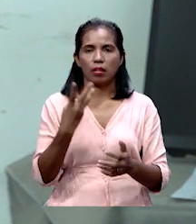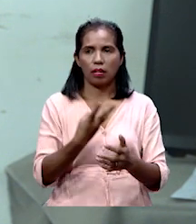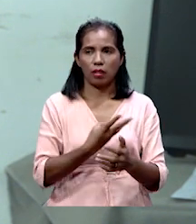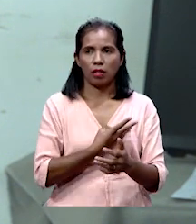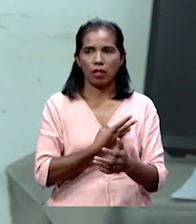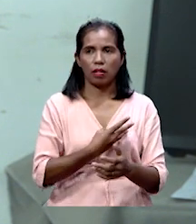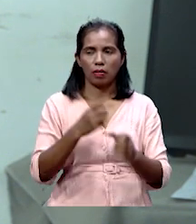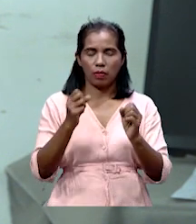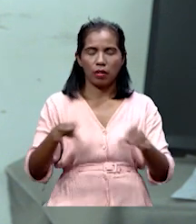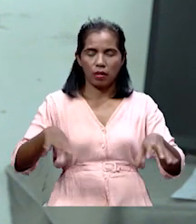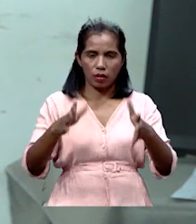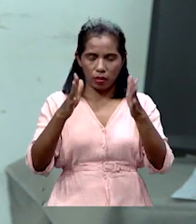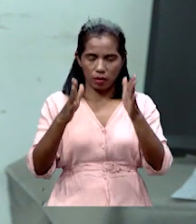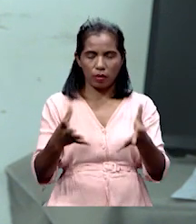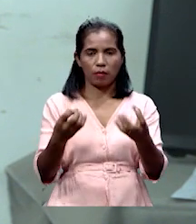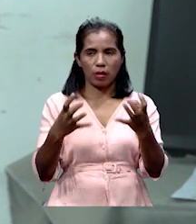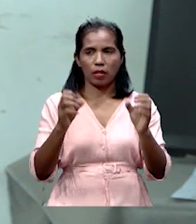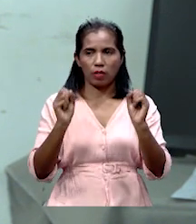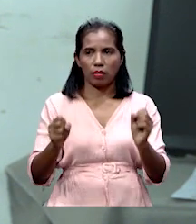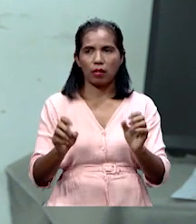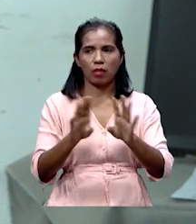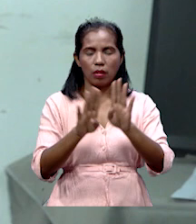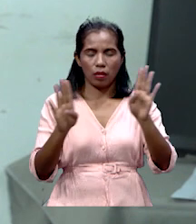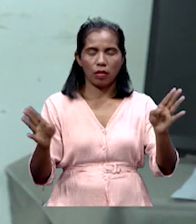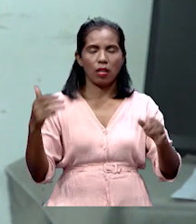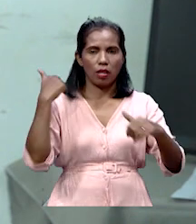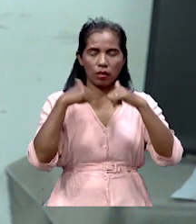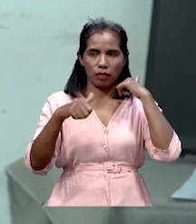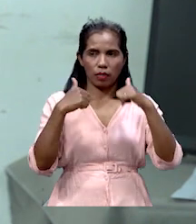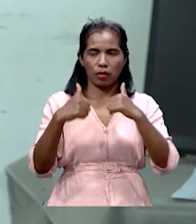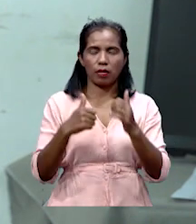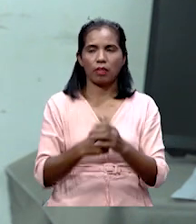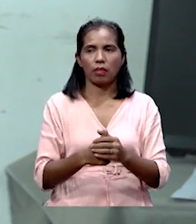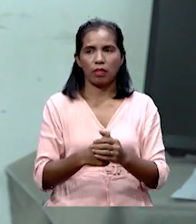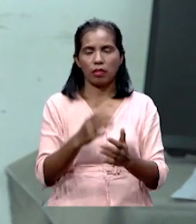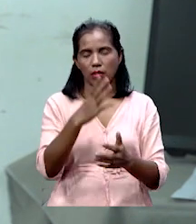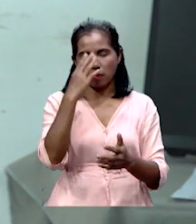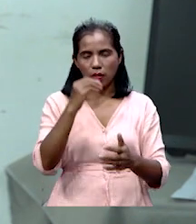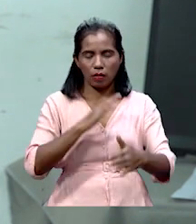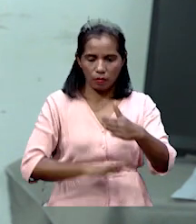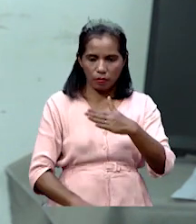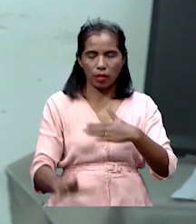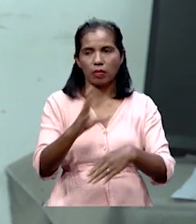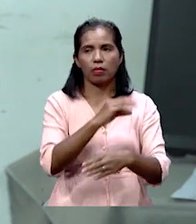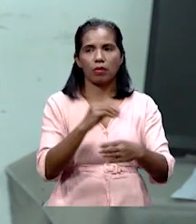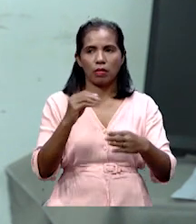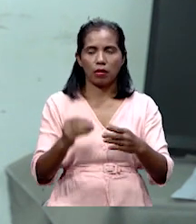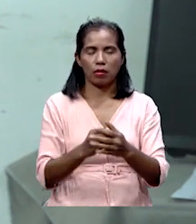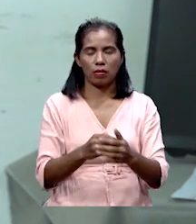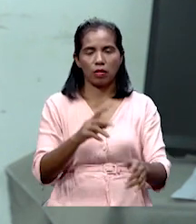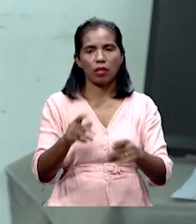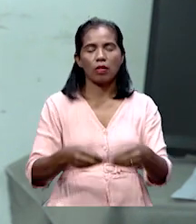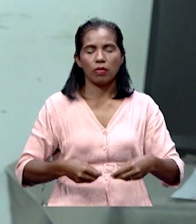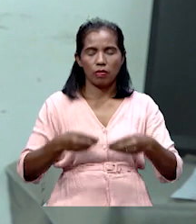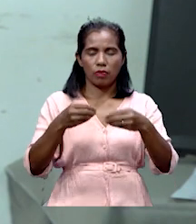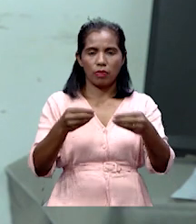persia funcionari ten ser barak para tu bele lo que filo fali aktif dari siap nan sa baisa partus nomos be malnutrisan